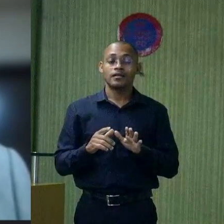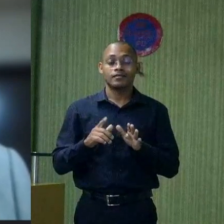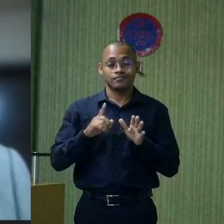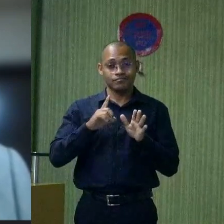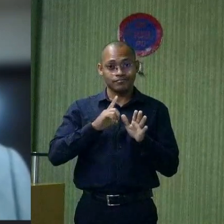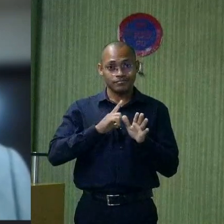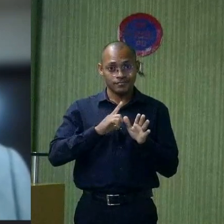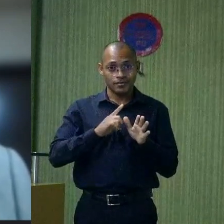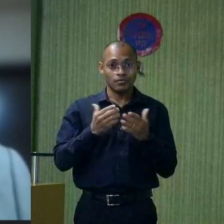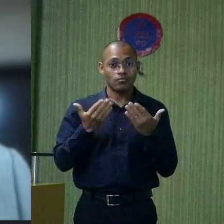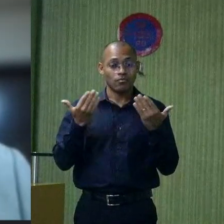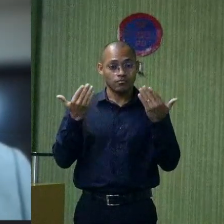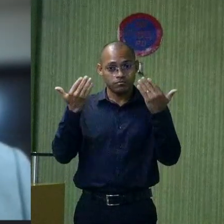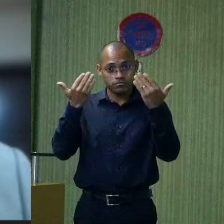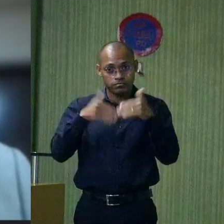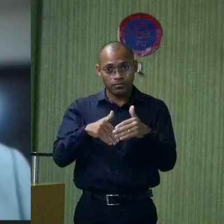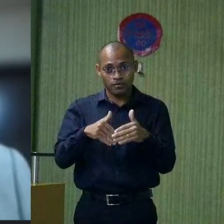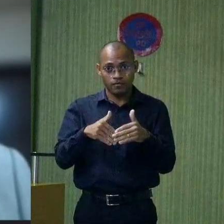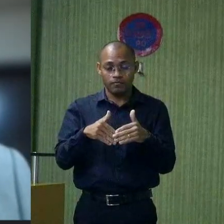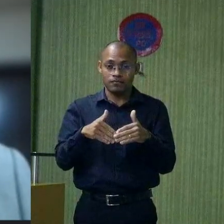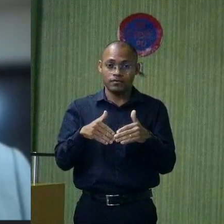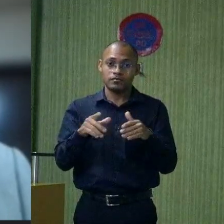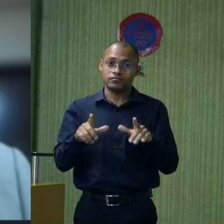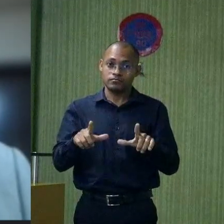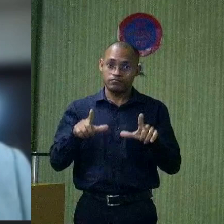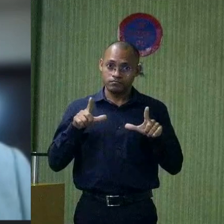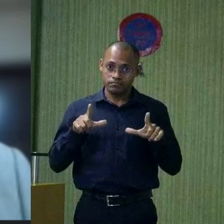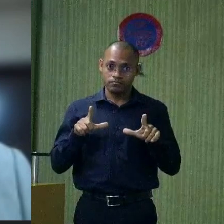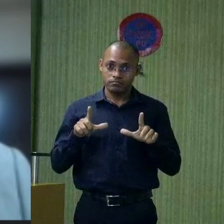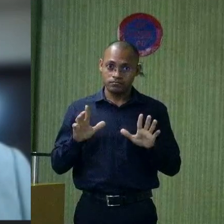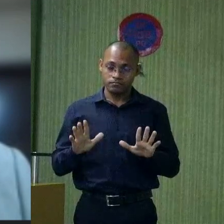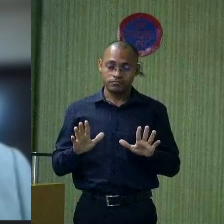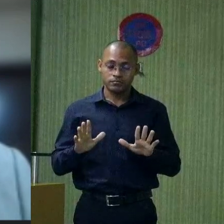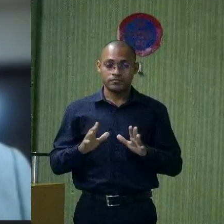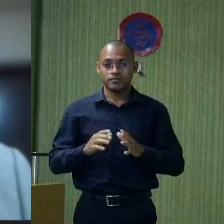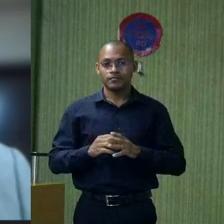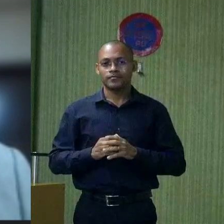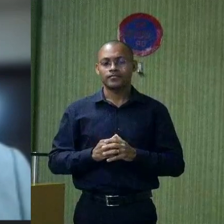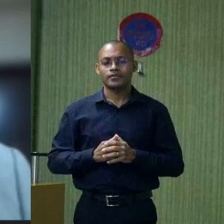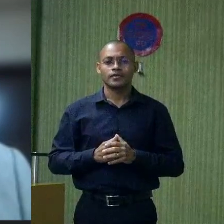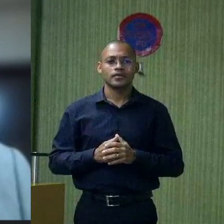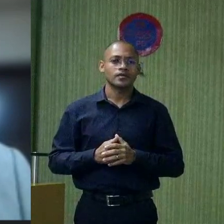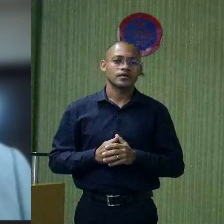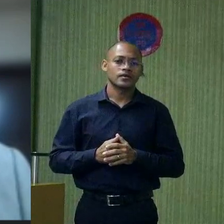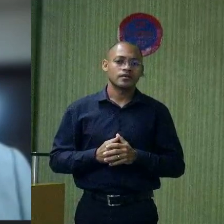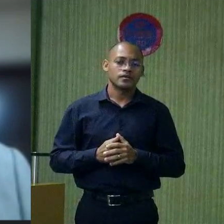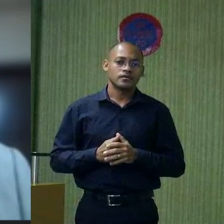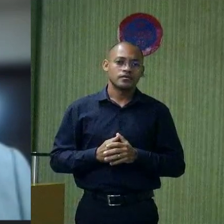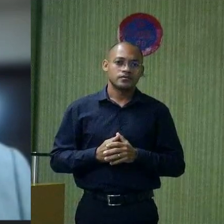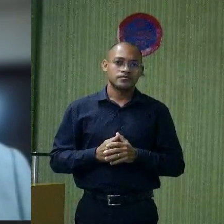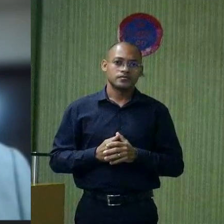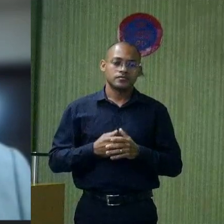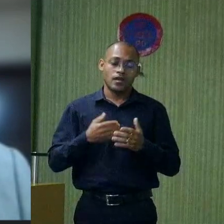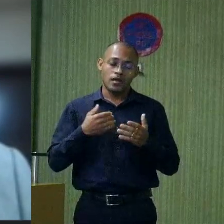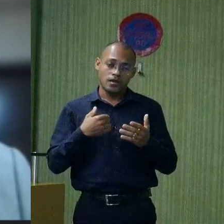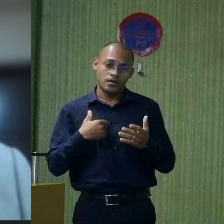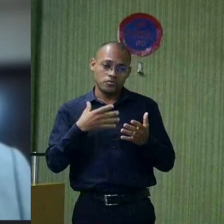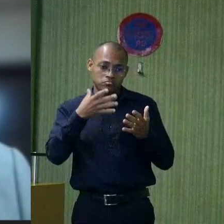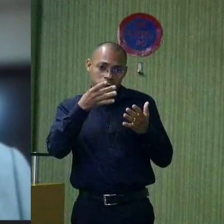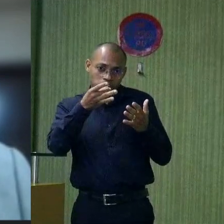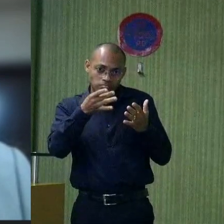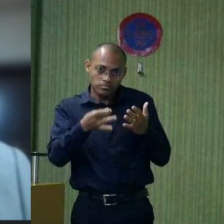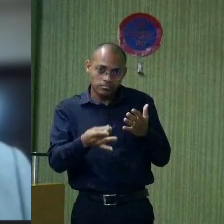seja que é um exame de certificação né e no exame de certificação eu não conheço em detalhe mas é